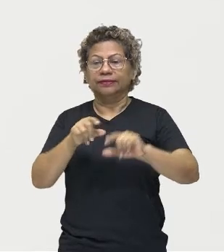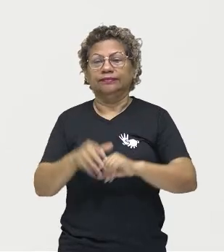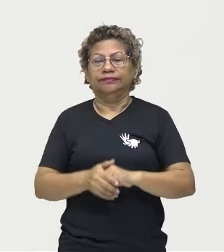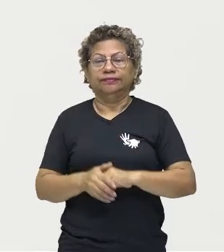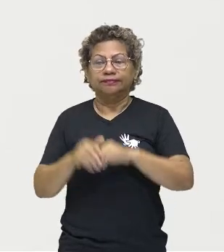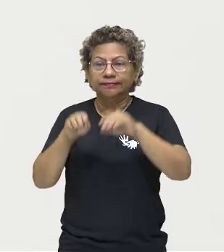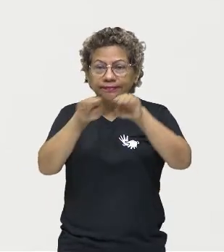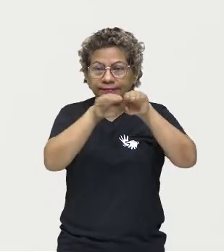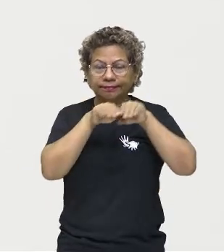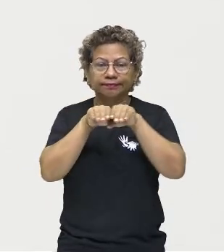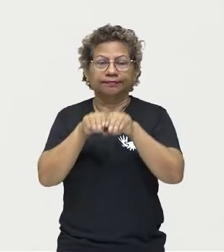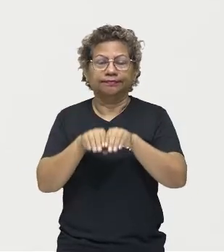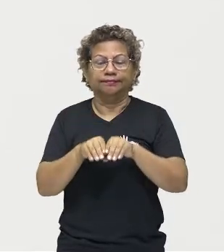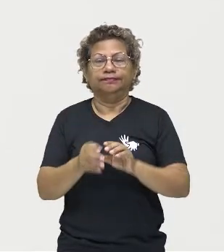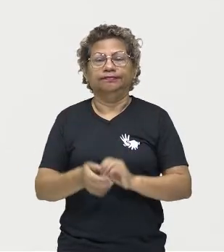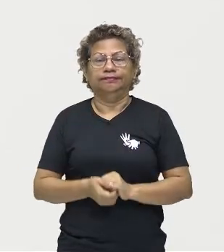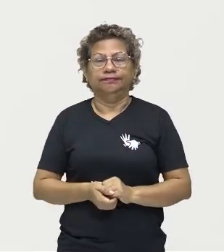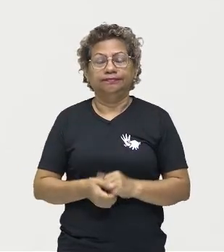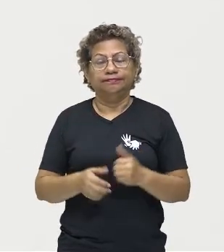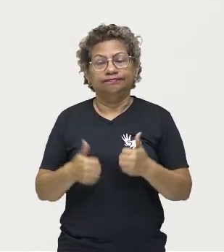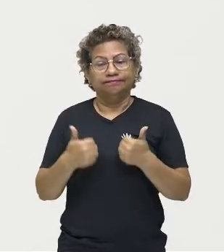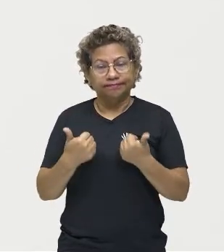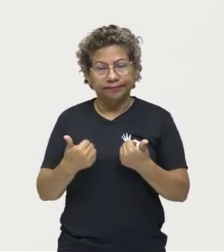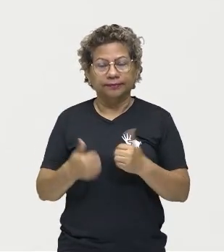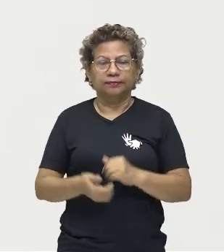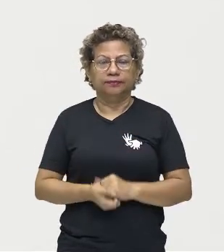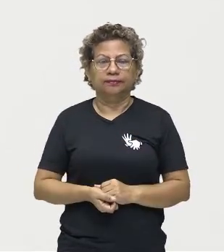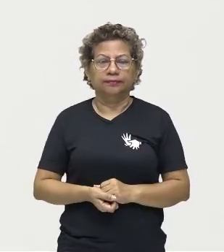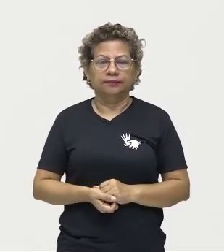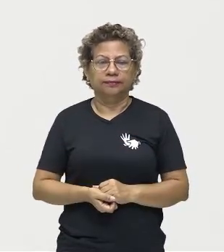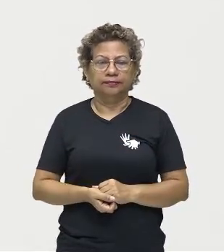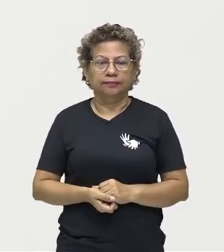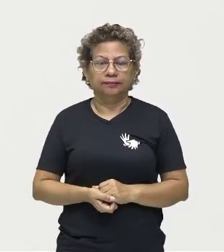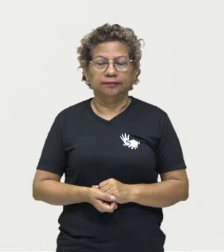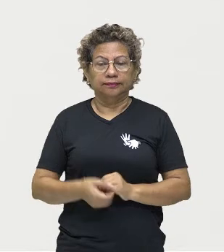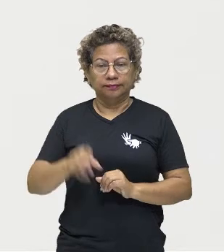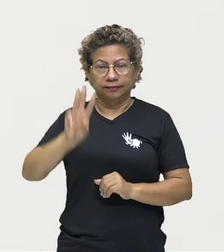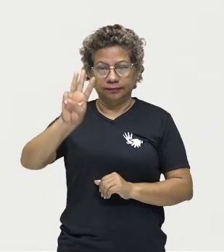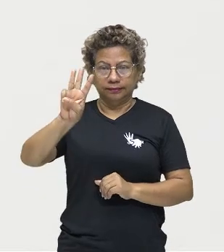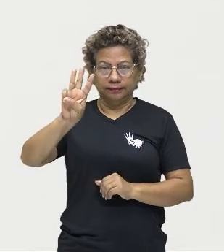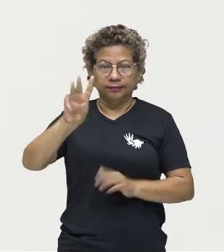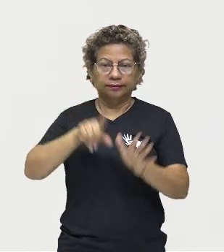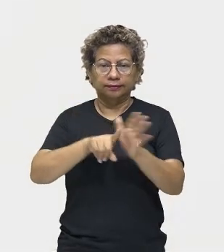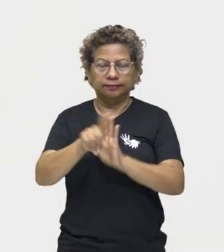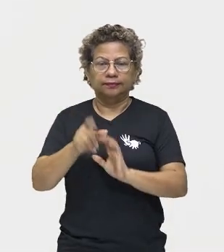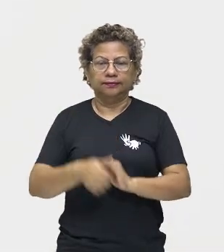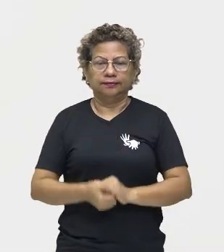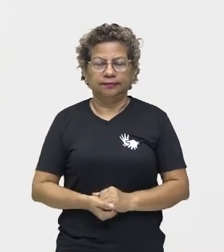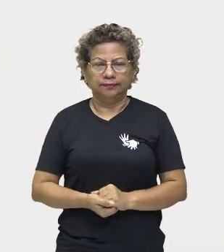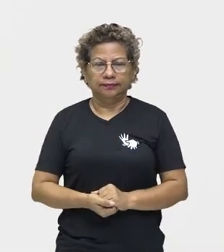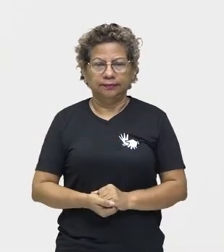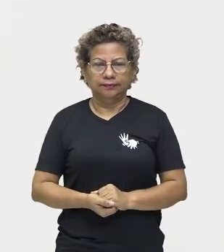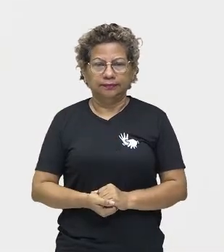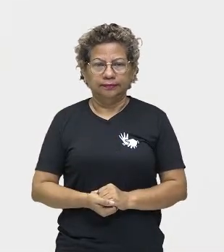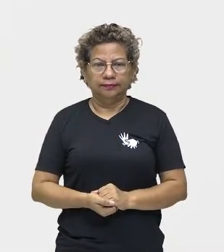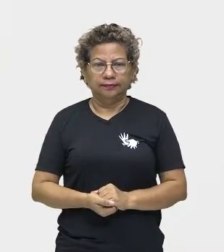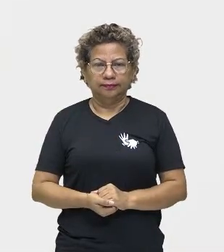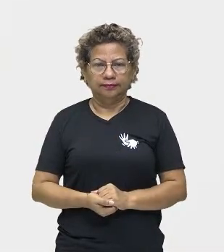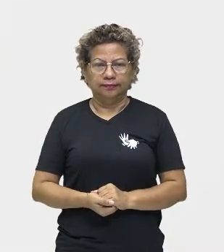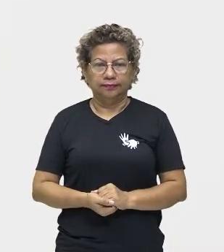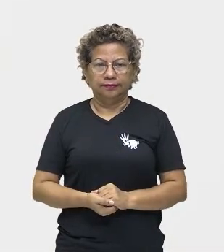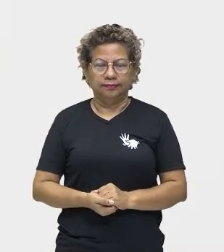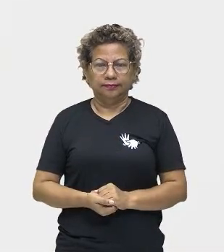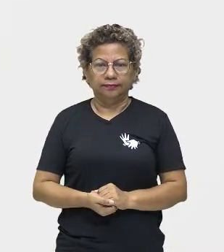si. Perfeito? Pois bem, vamos agora então para a nossa terceira questão do nosso Praticando de